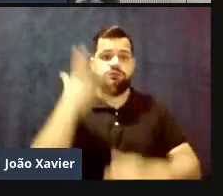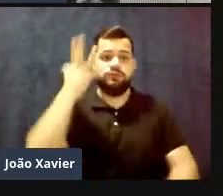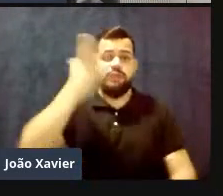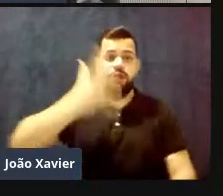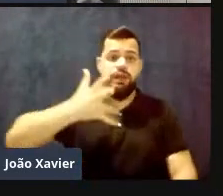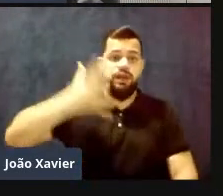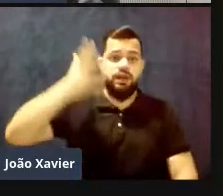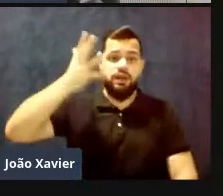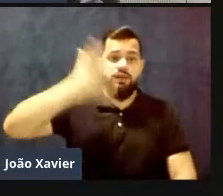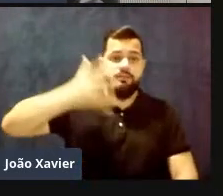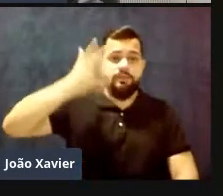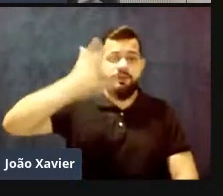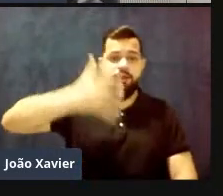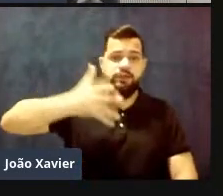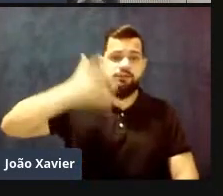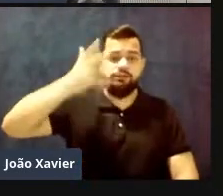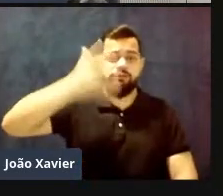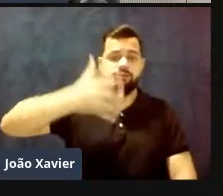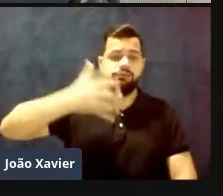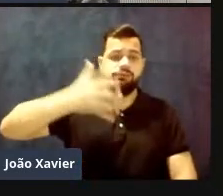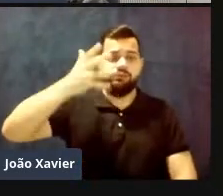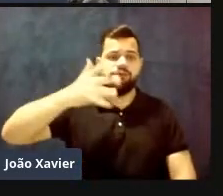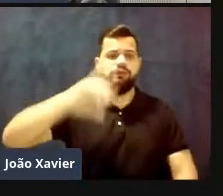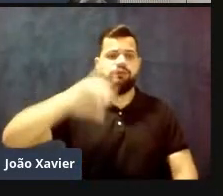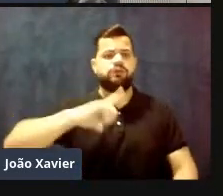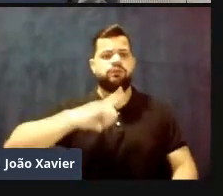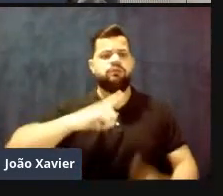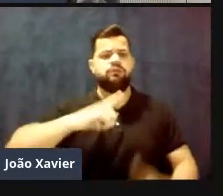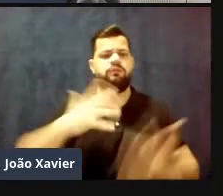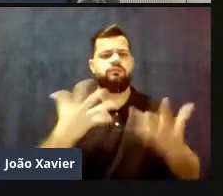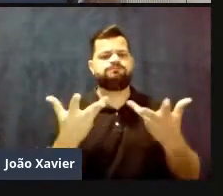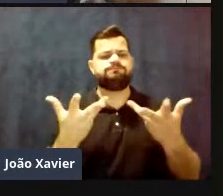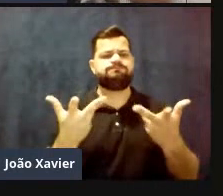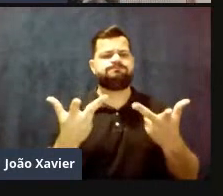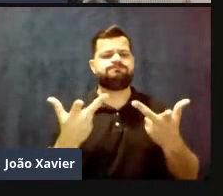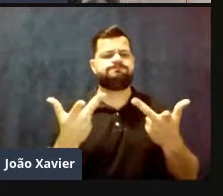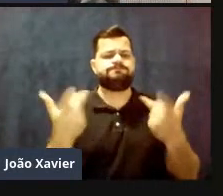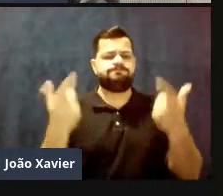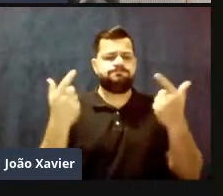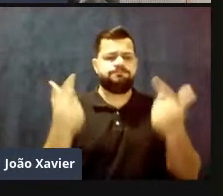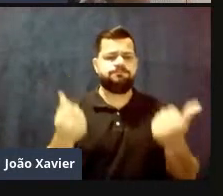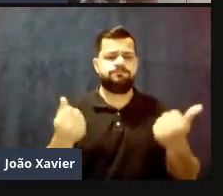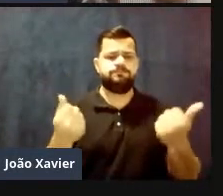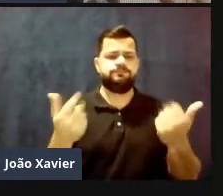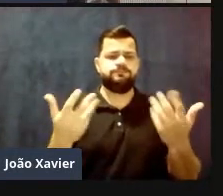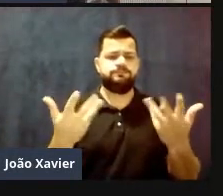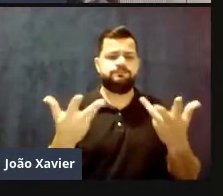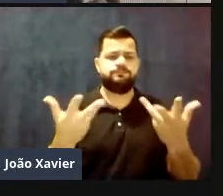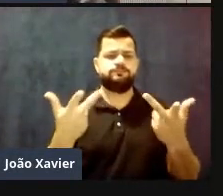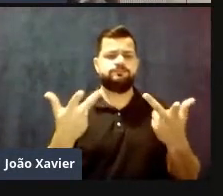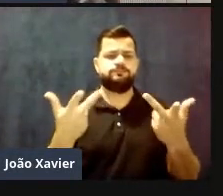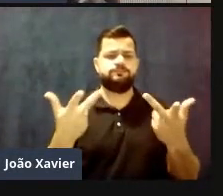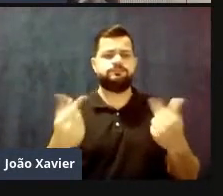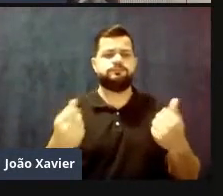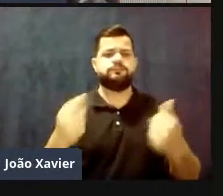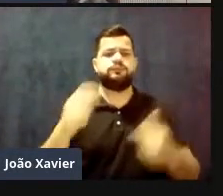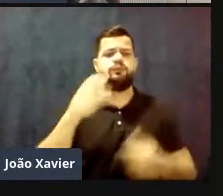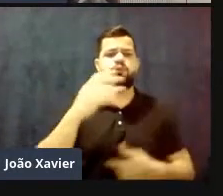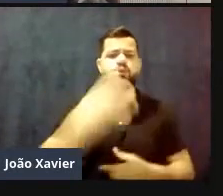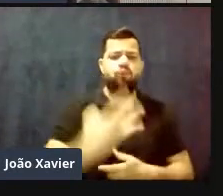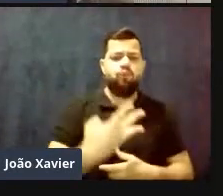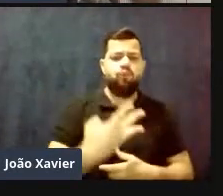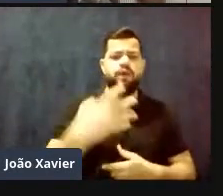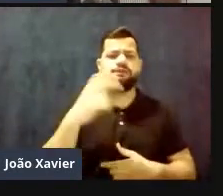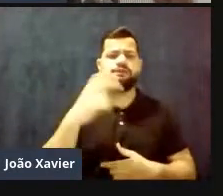Então, são compêndios maravilhosos, muito bem elaborados, que juntam 4, 5, 10 artigos, capítulos